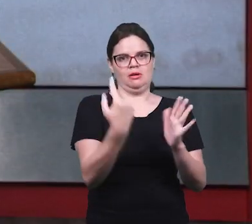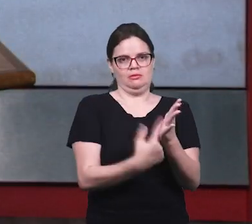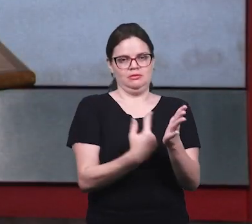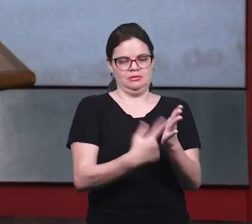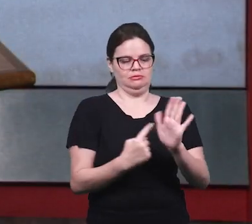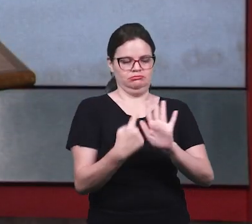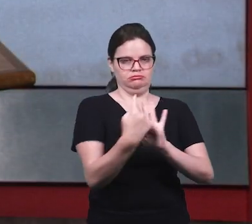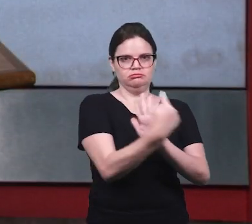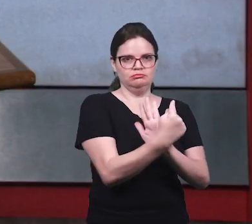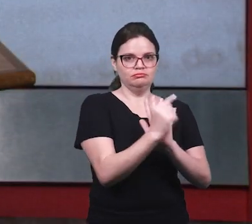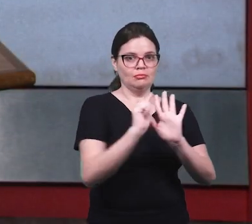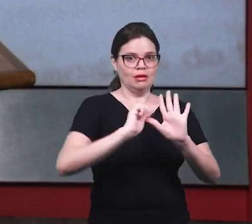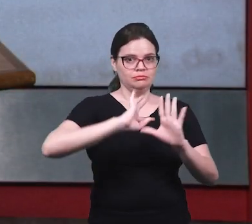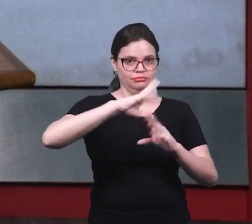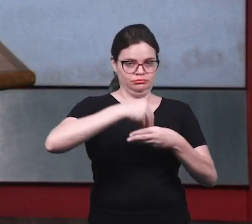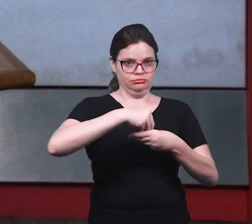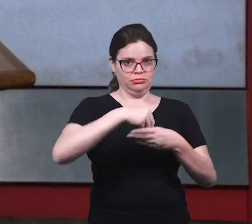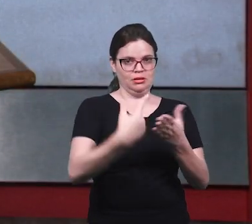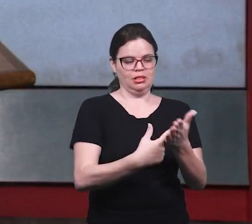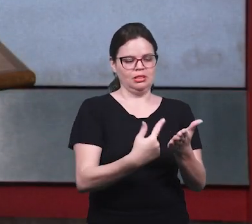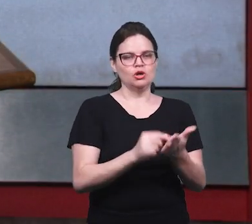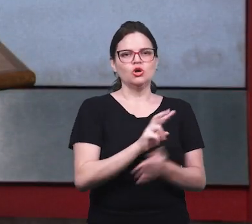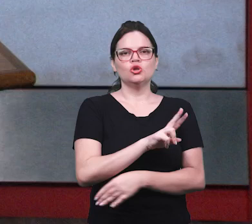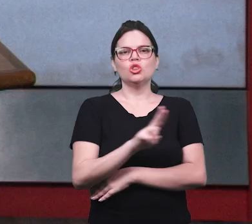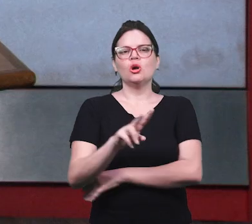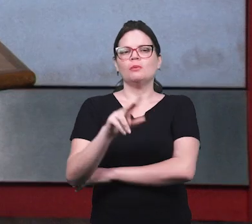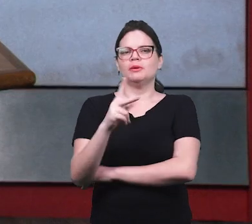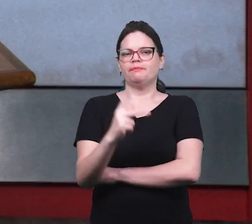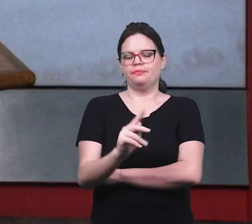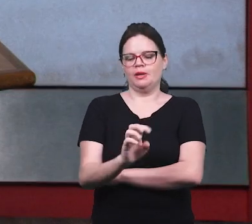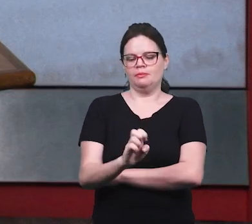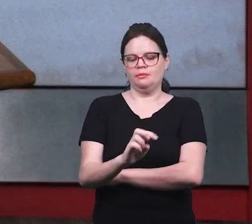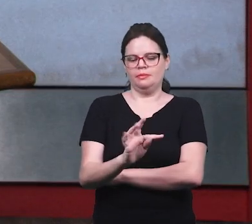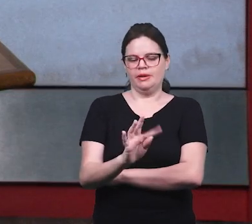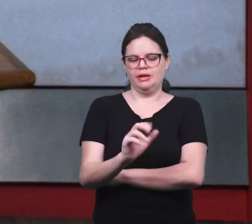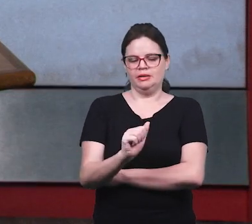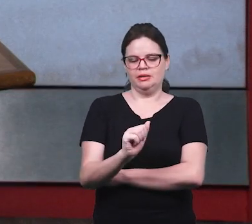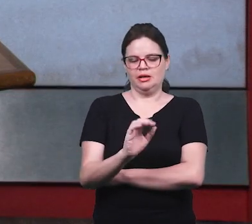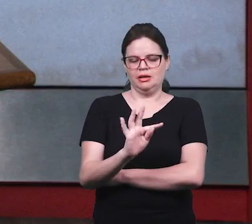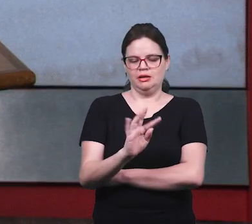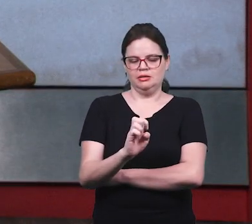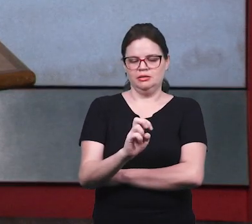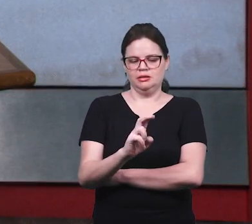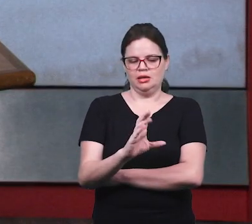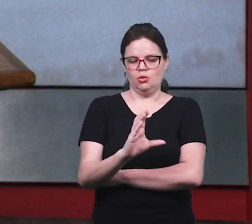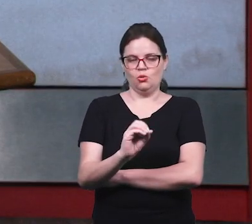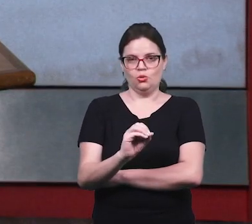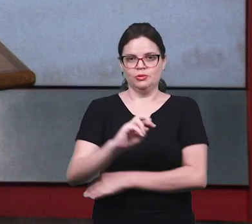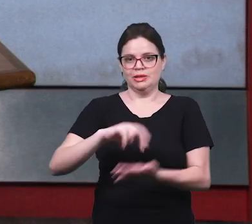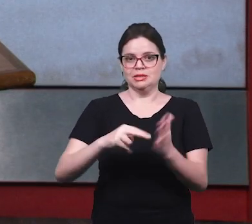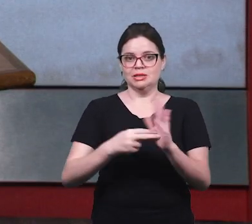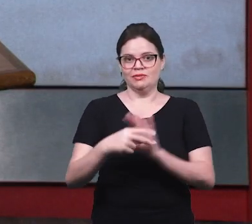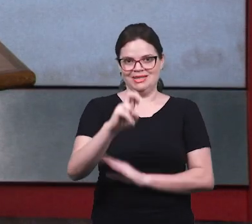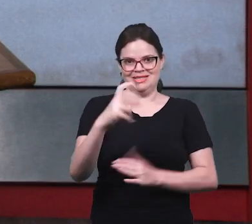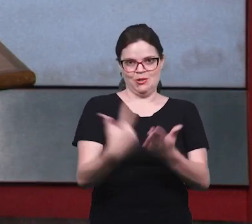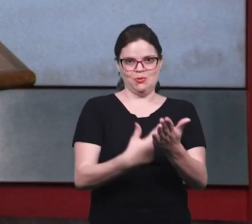Esse conjunto de livros é também chamado de Pentateuco, que significa 5 livros. A lei,